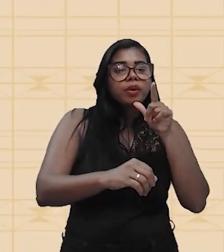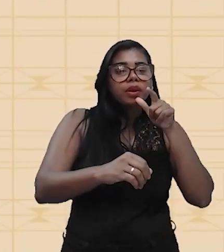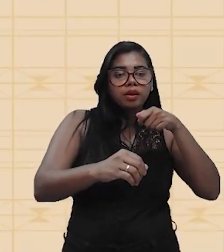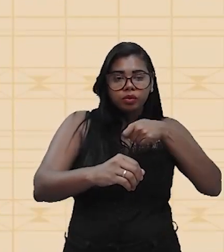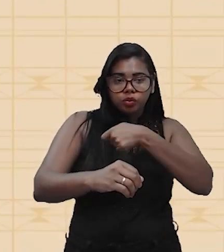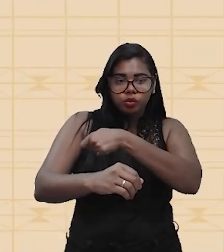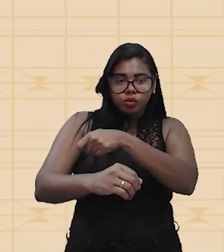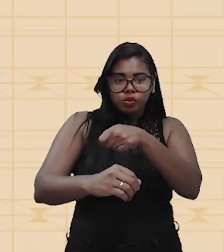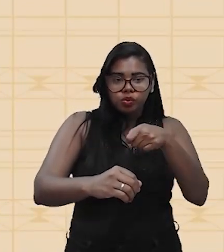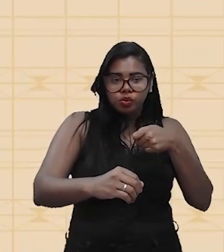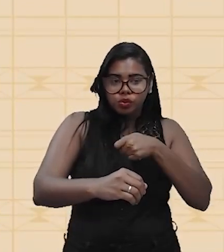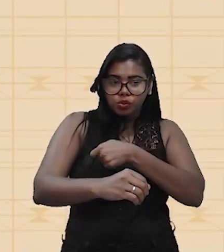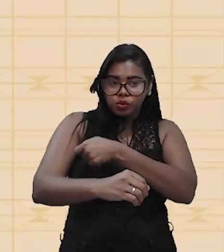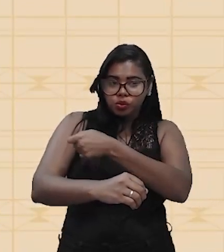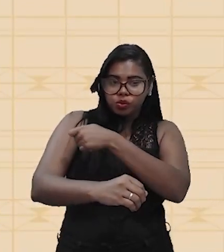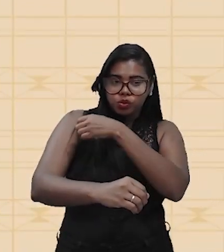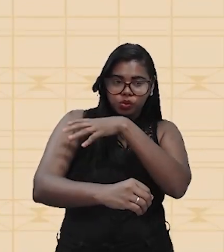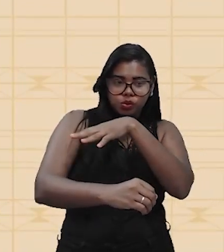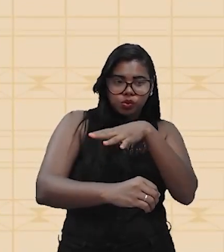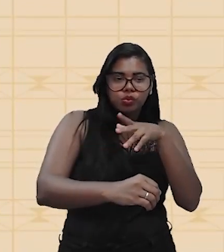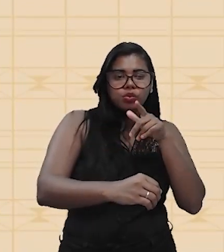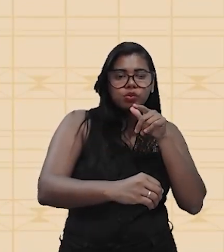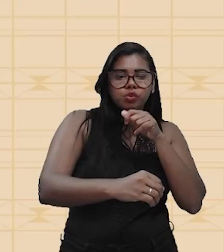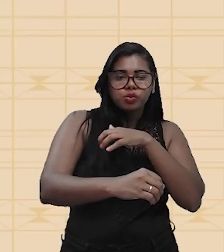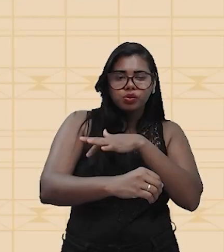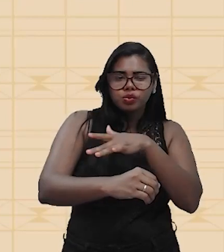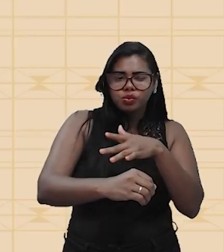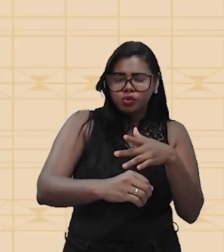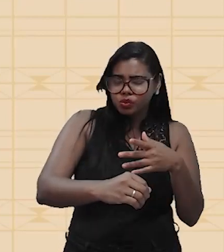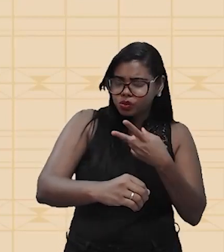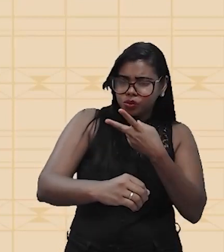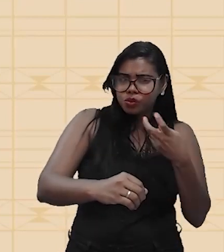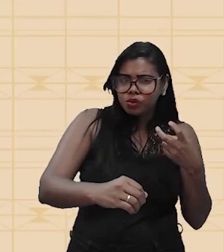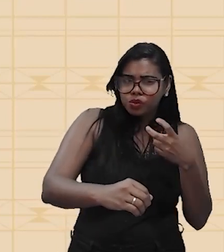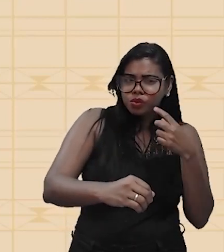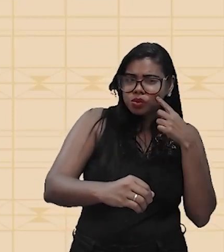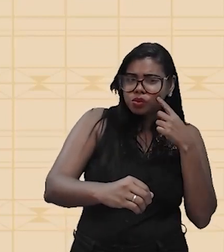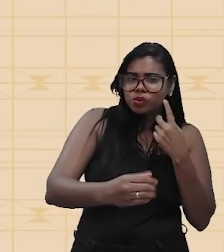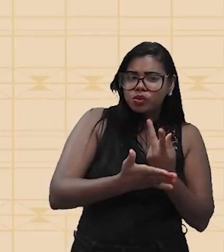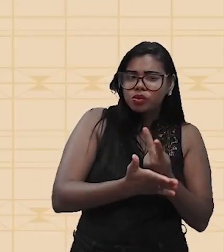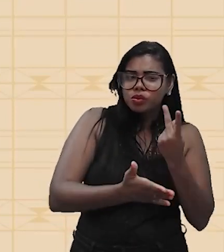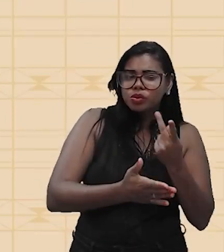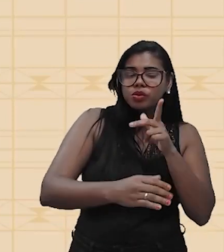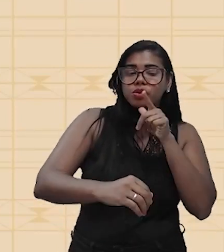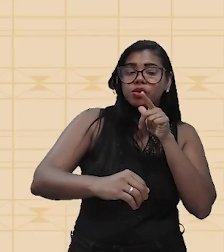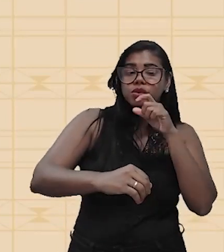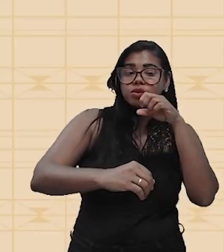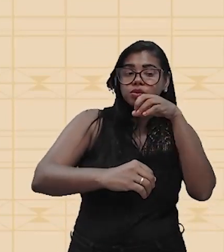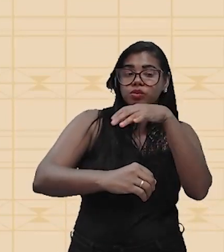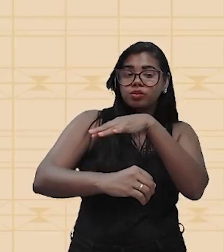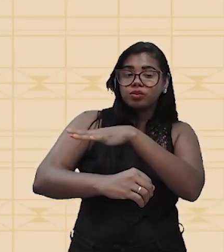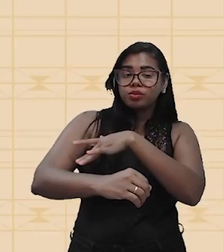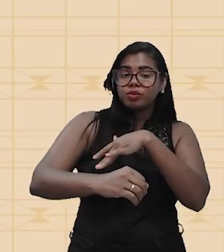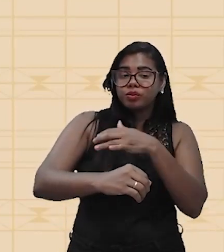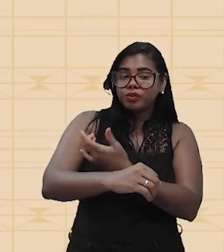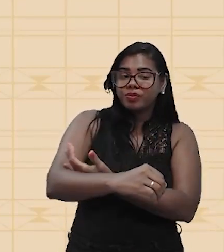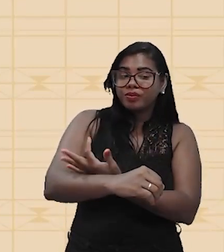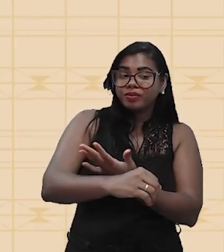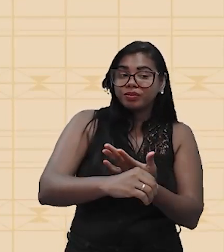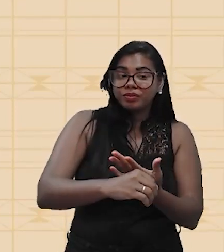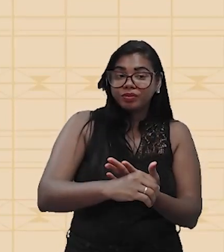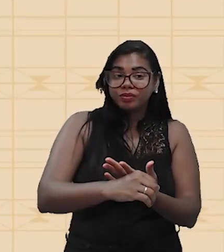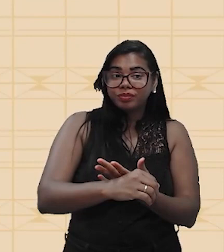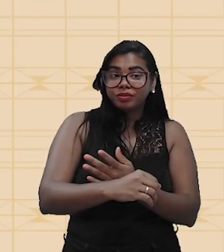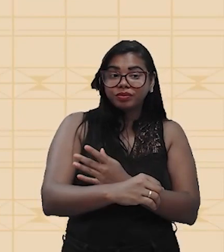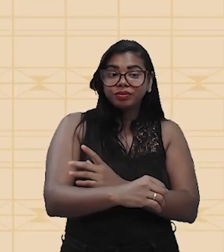que quando você faz esse ponto de pressão, o que acontece com a água que sai dela? Você já percebeu que aumenta a velocidade? Pois bem,